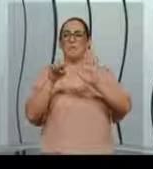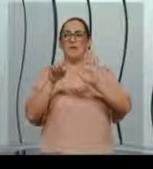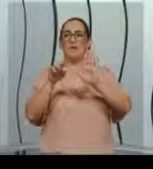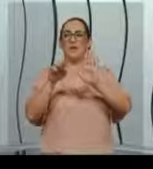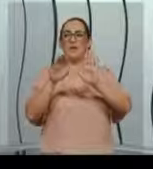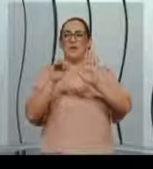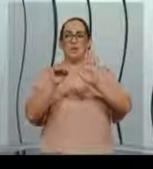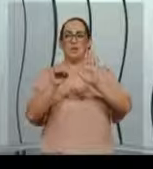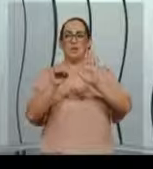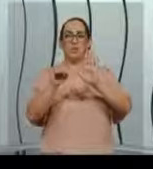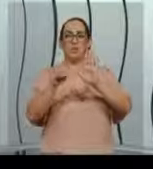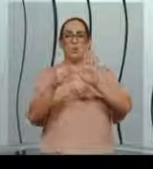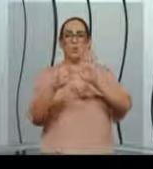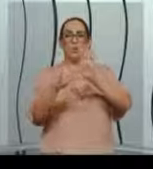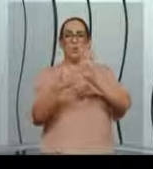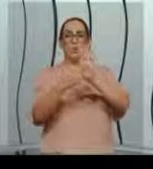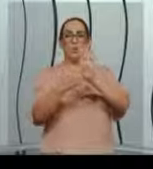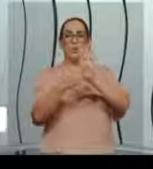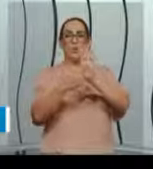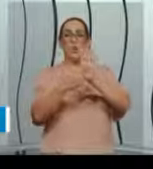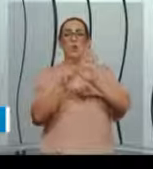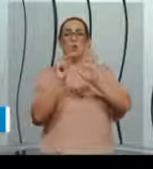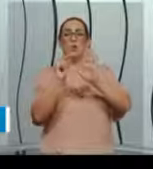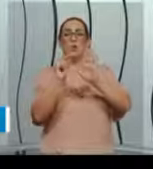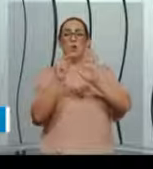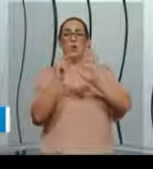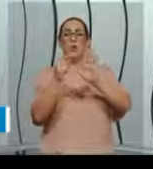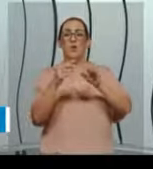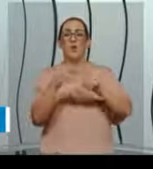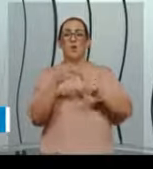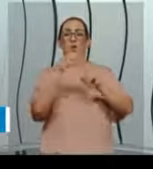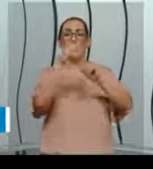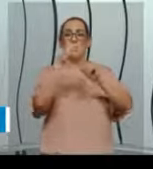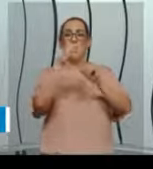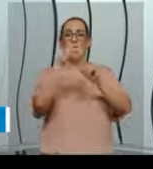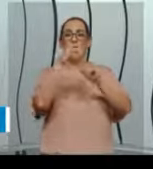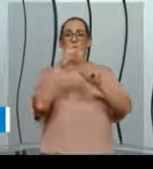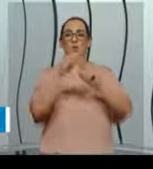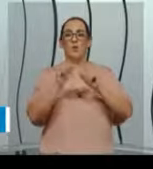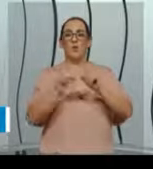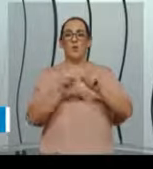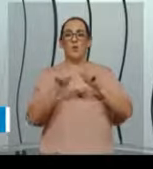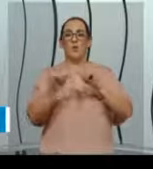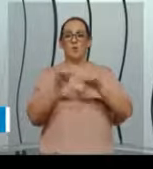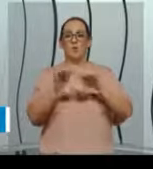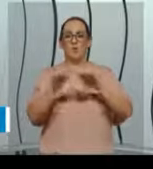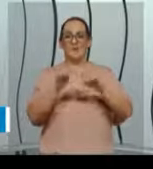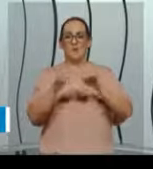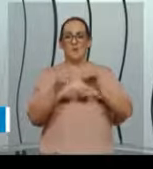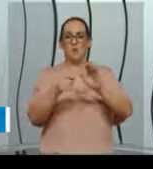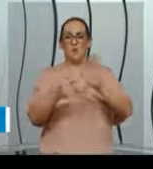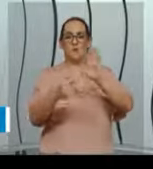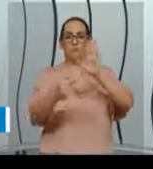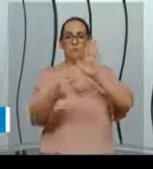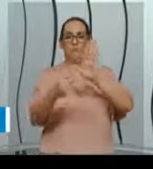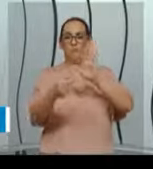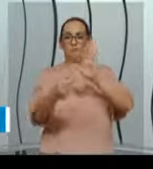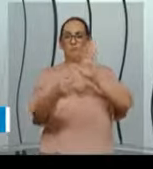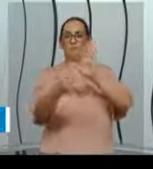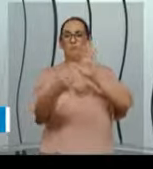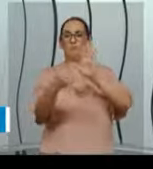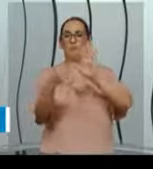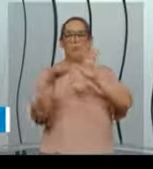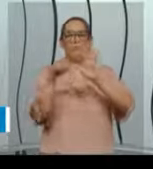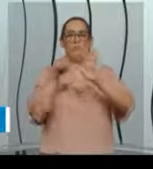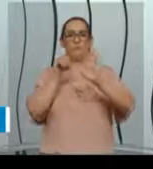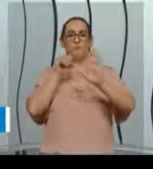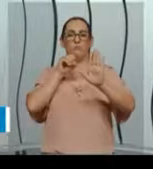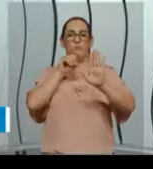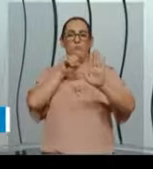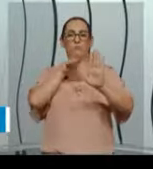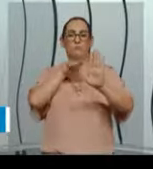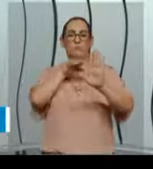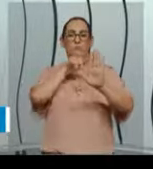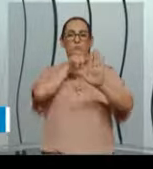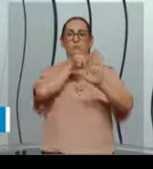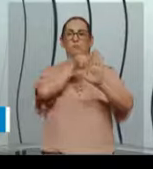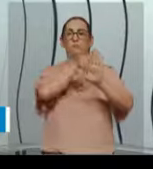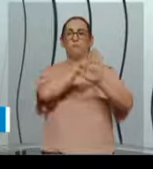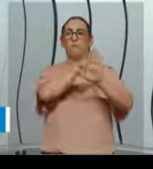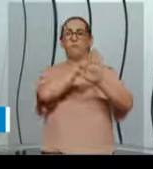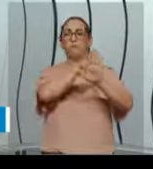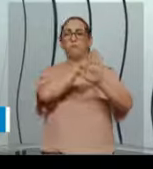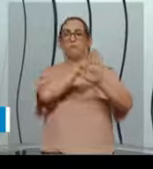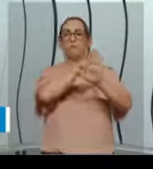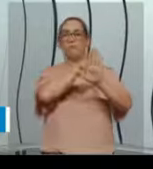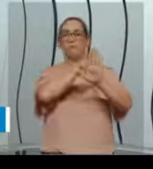comece a vibrar em um único plano. Quando essa luz polarizada agora passa por uma